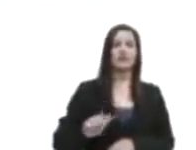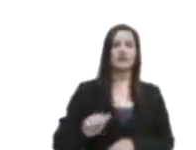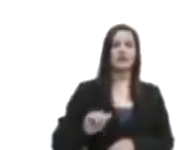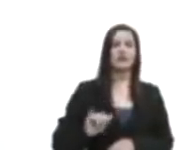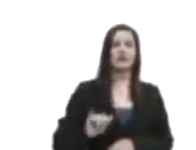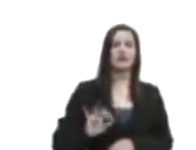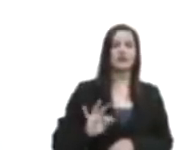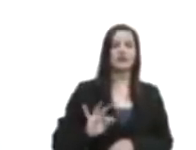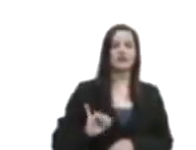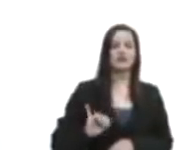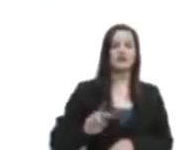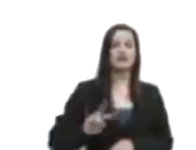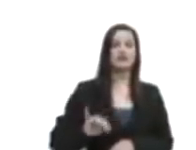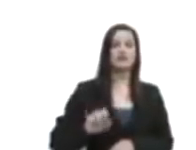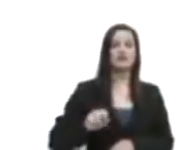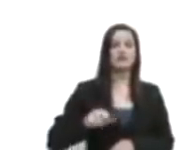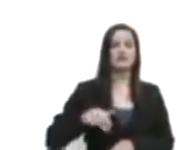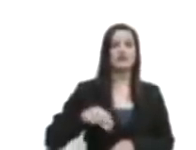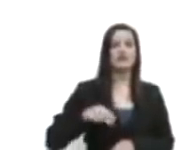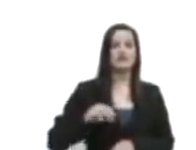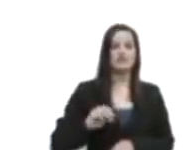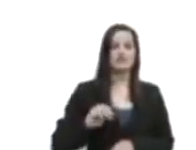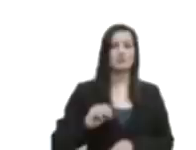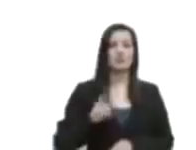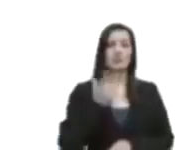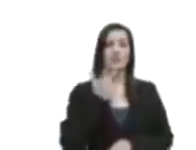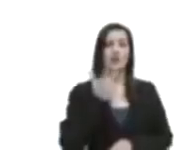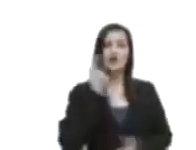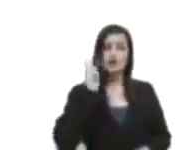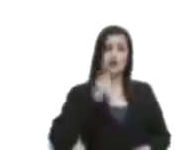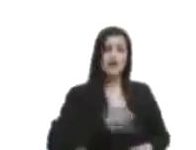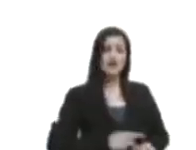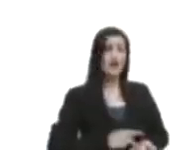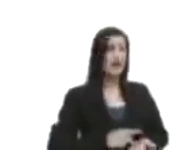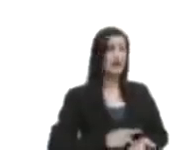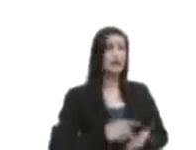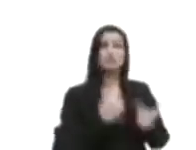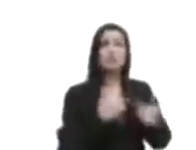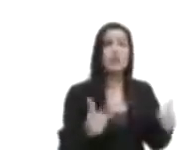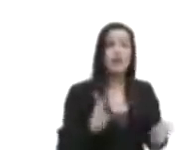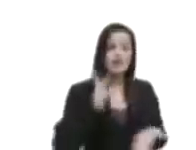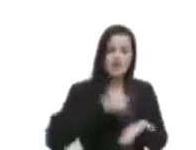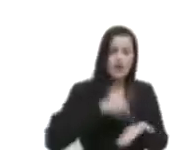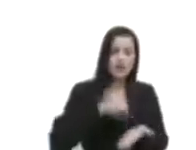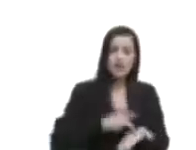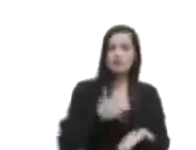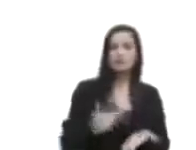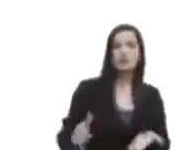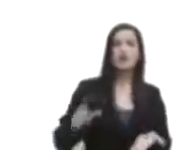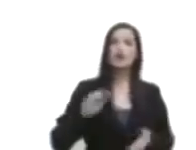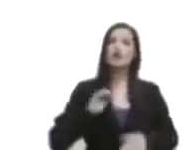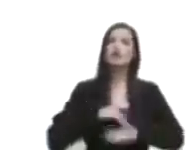absolutas, valores absolutos. Tudo é relativo ao espaço, ao tempo.